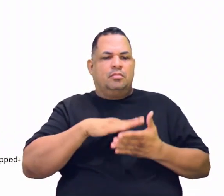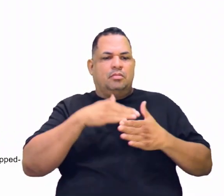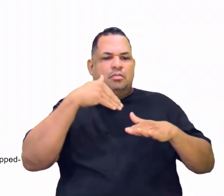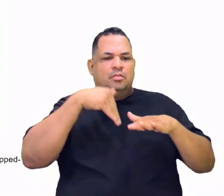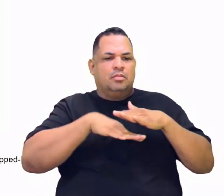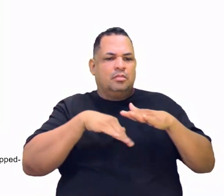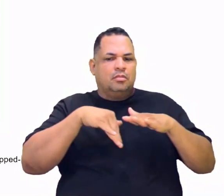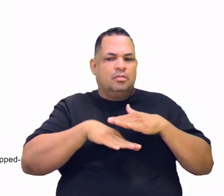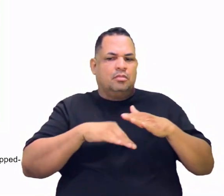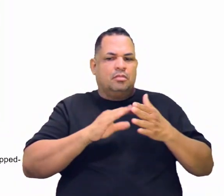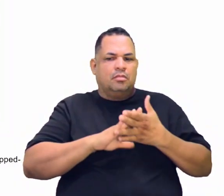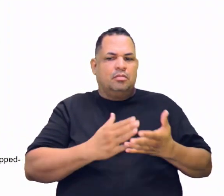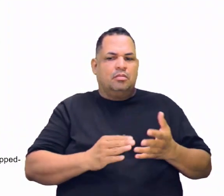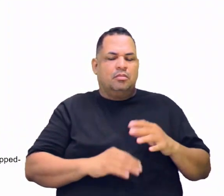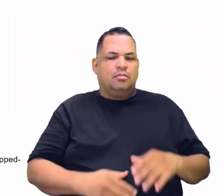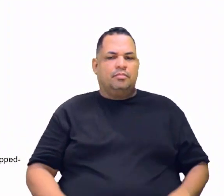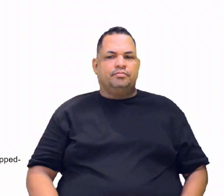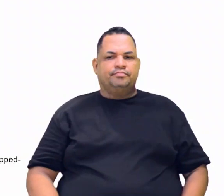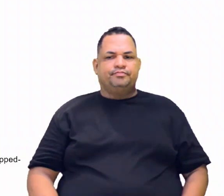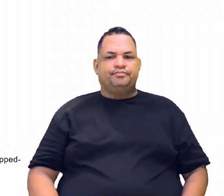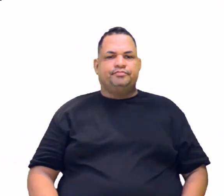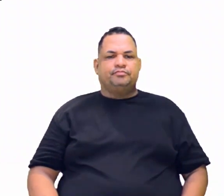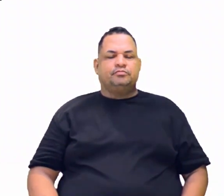dessa palha da bananeira.